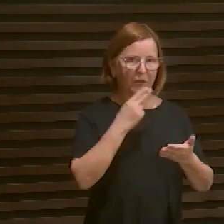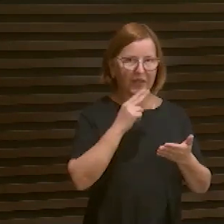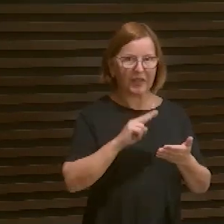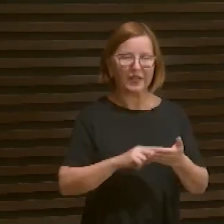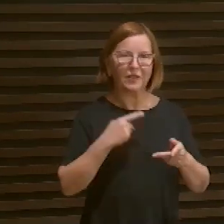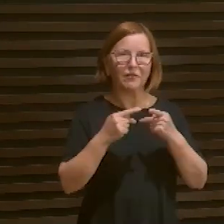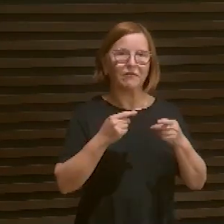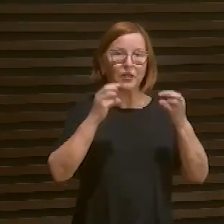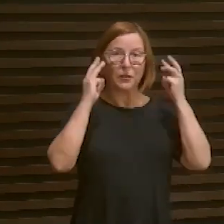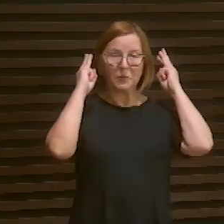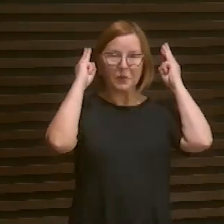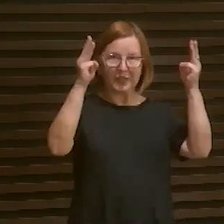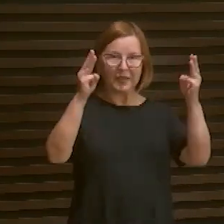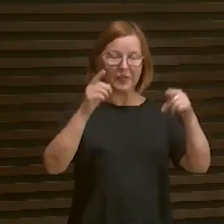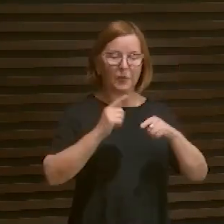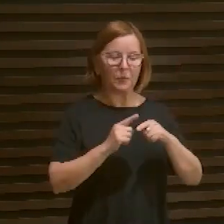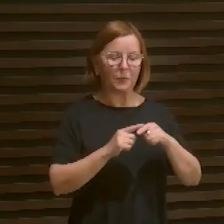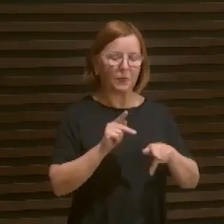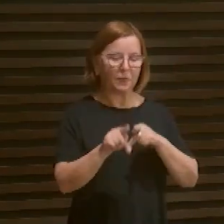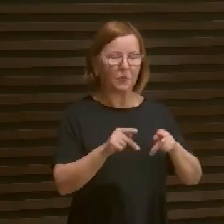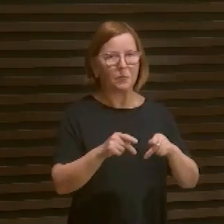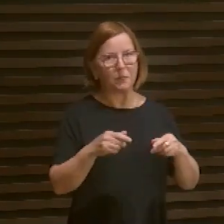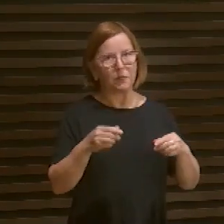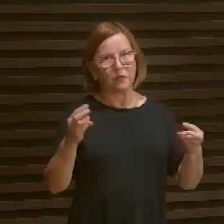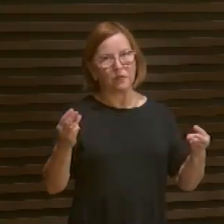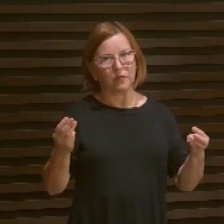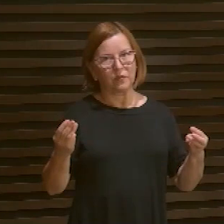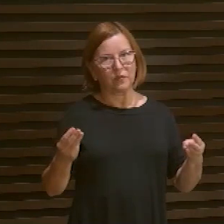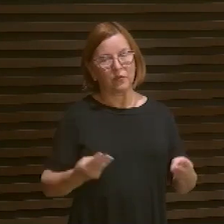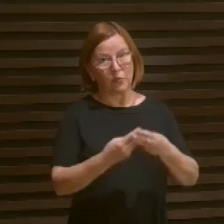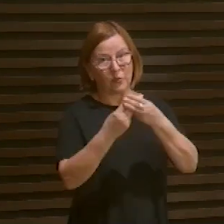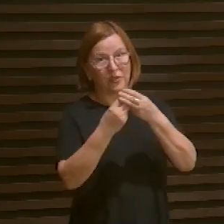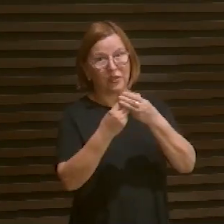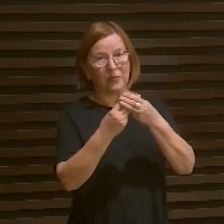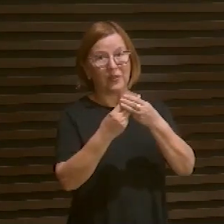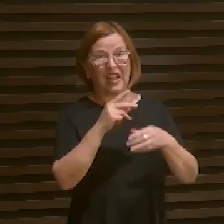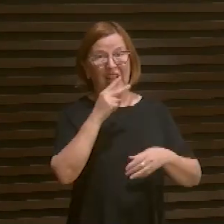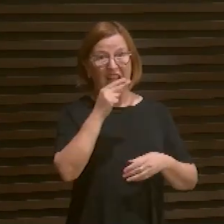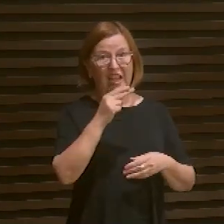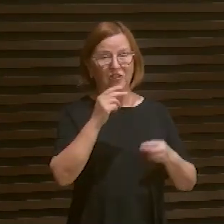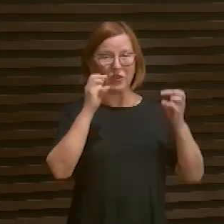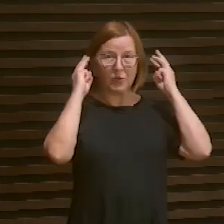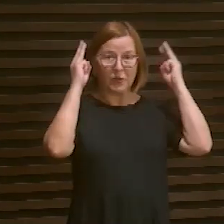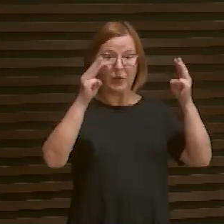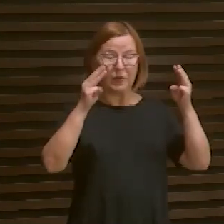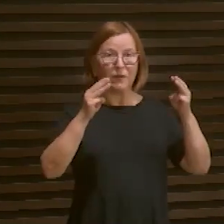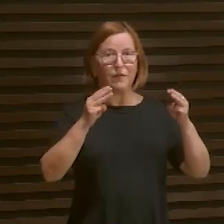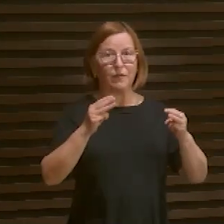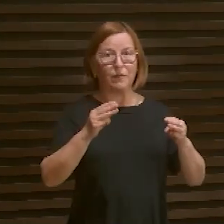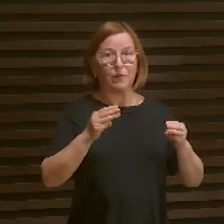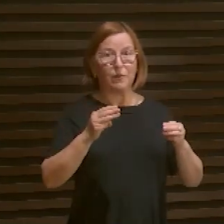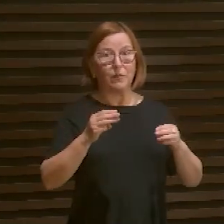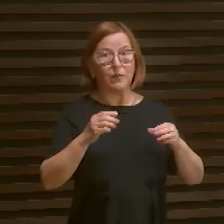considerado pelos judeus como a maior pessoa de todas. Ele é considerado maior